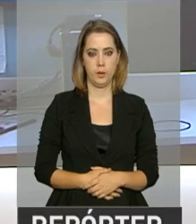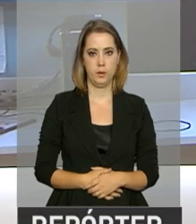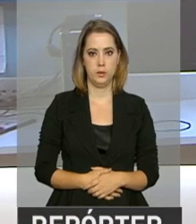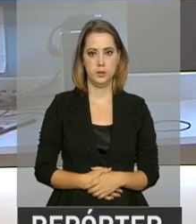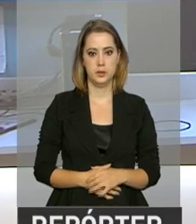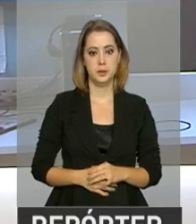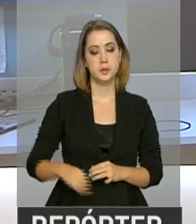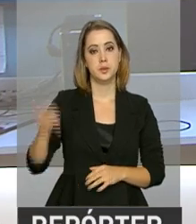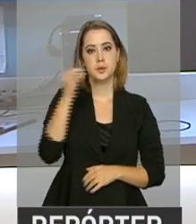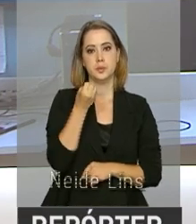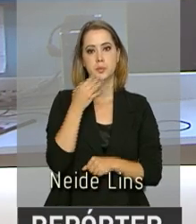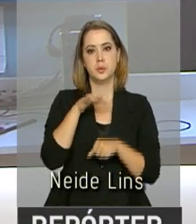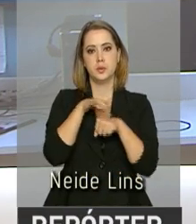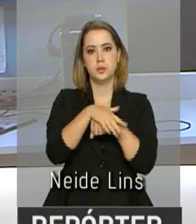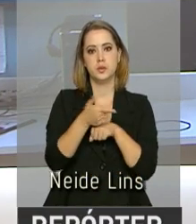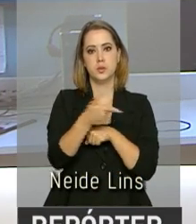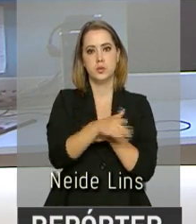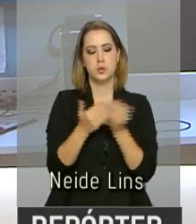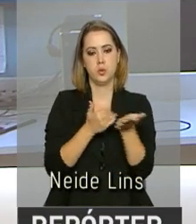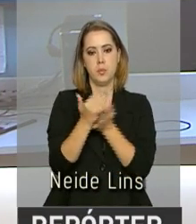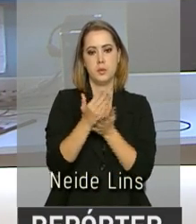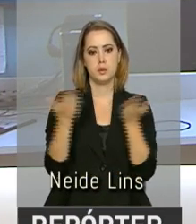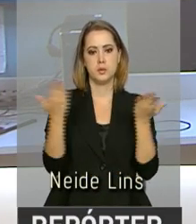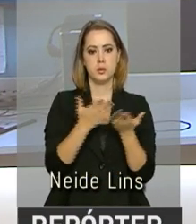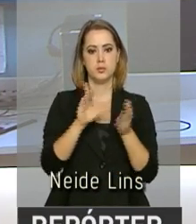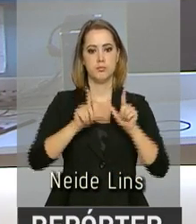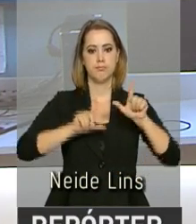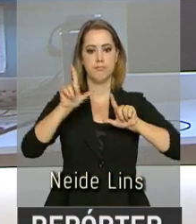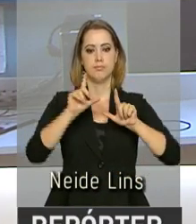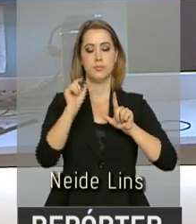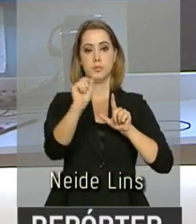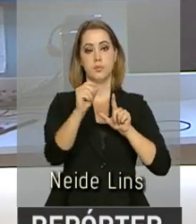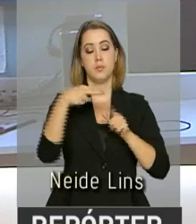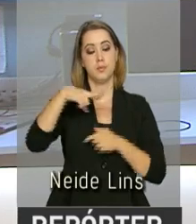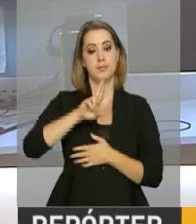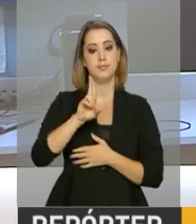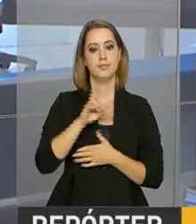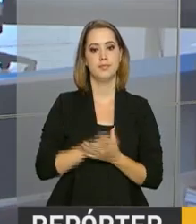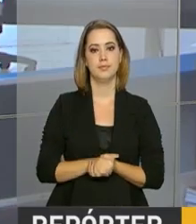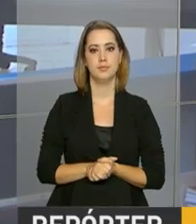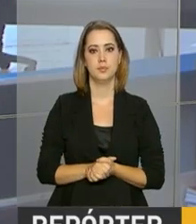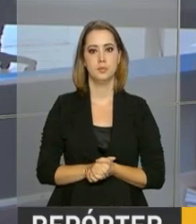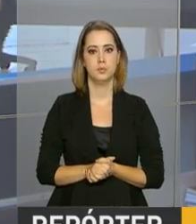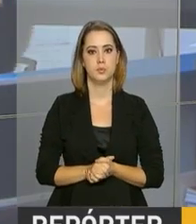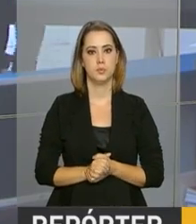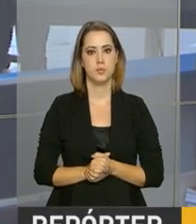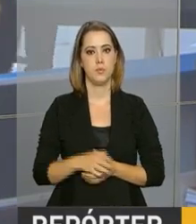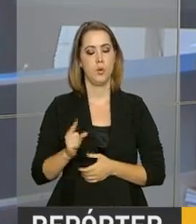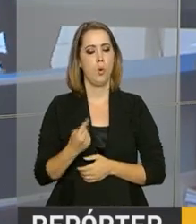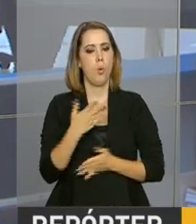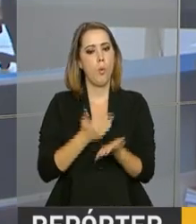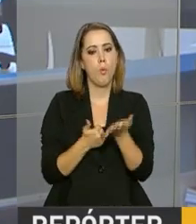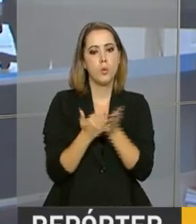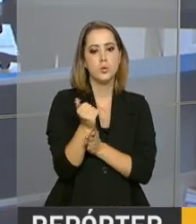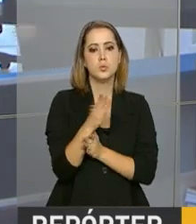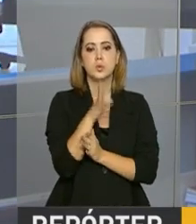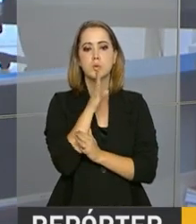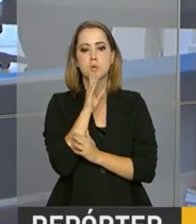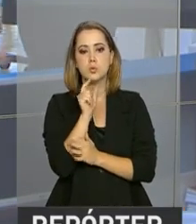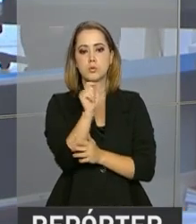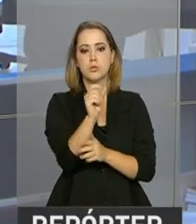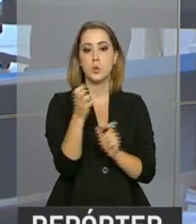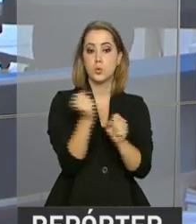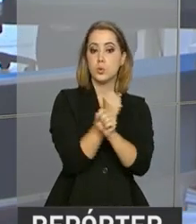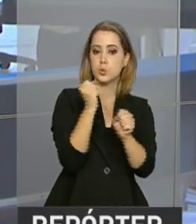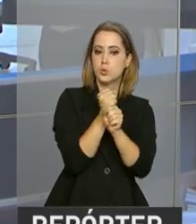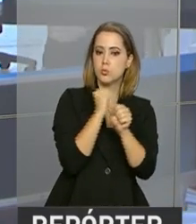Olá boa noite começa agora a última edição desta quarta-feira do repóter NBR uma iniciativa que reconhece o trabalho pela